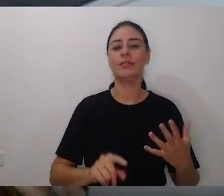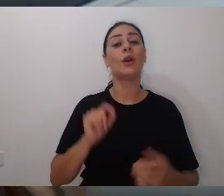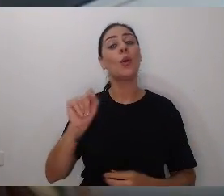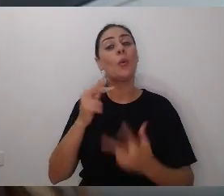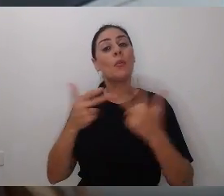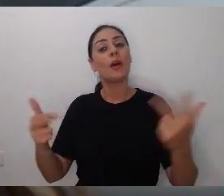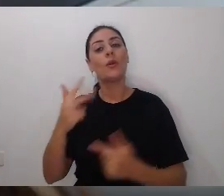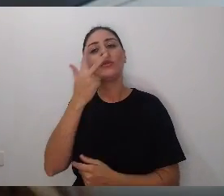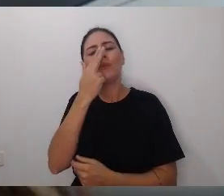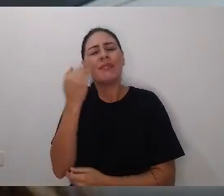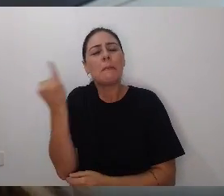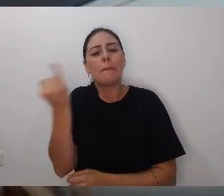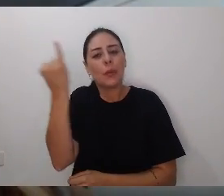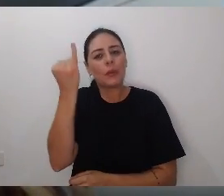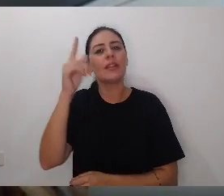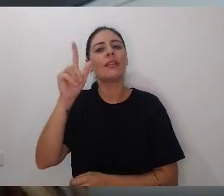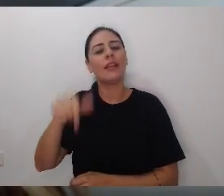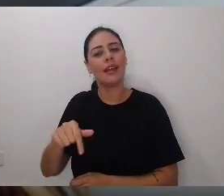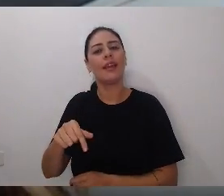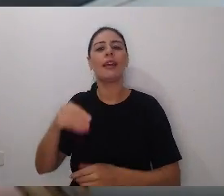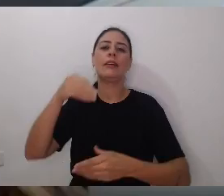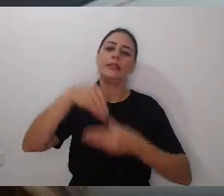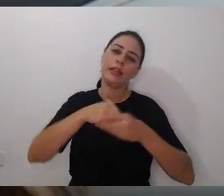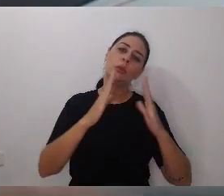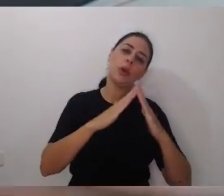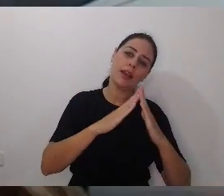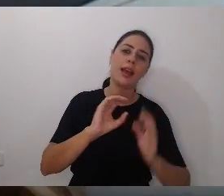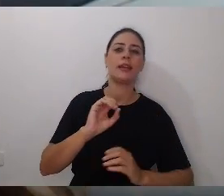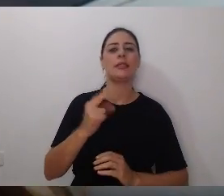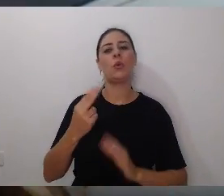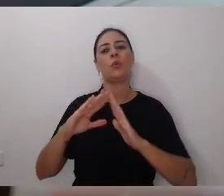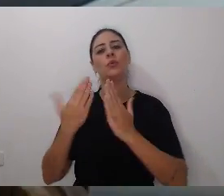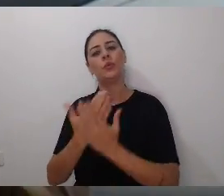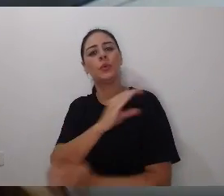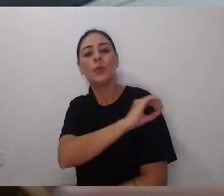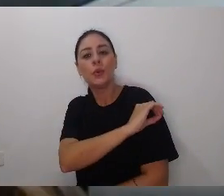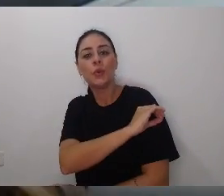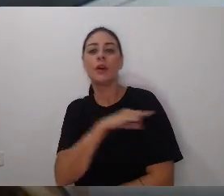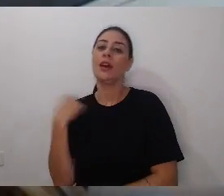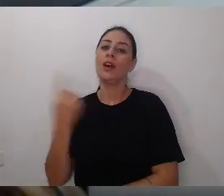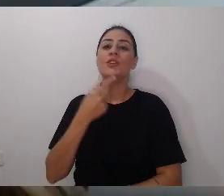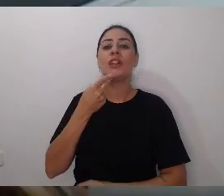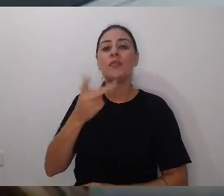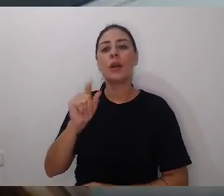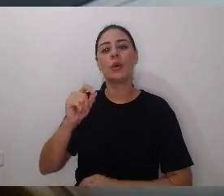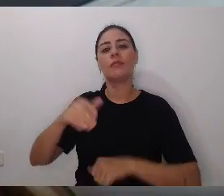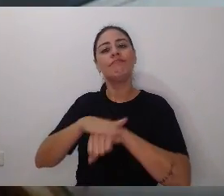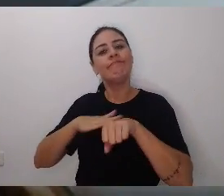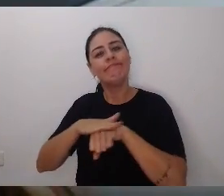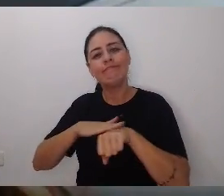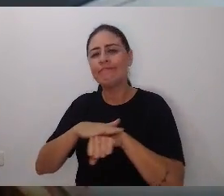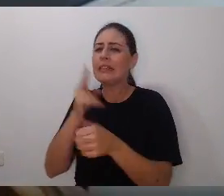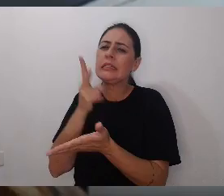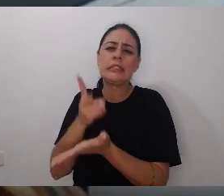área, é que muitas vezes a gente, enquanto adulto, diz não. Não faça isso, não, agora não, não, não. E